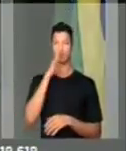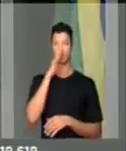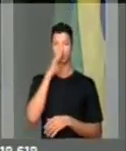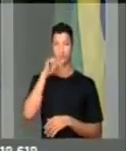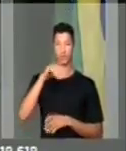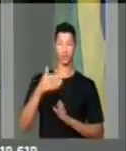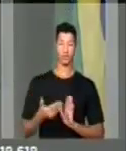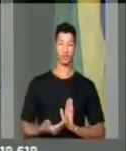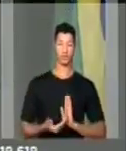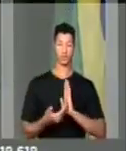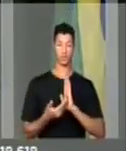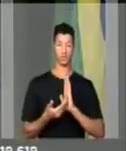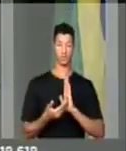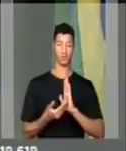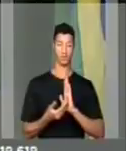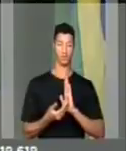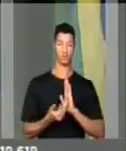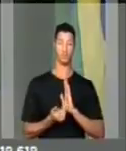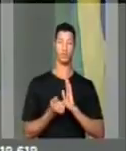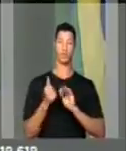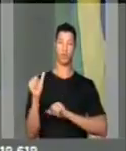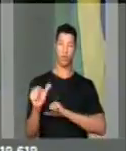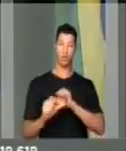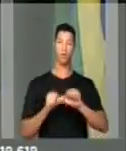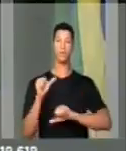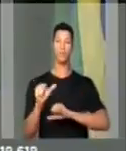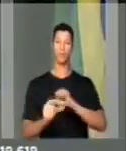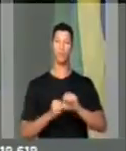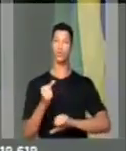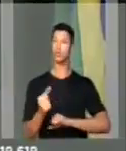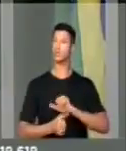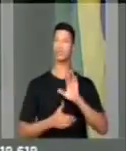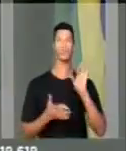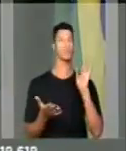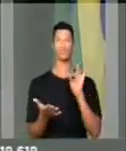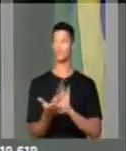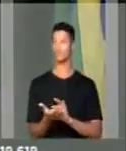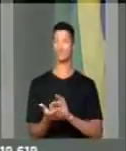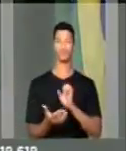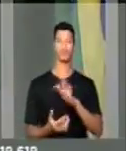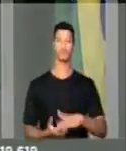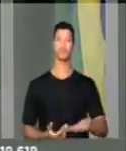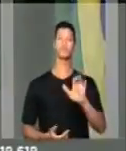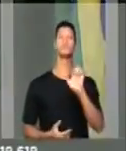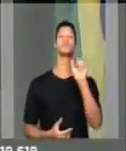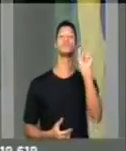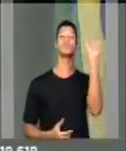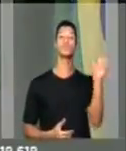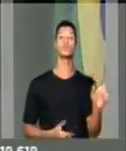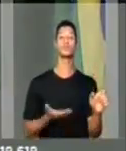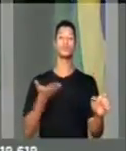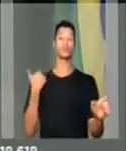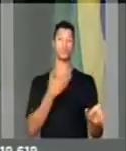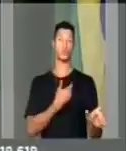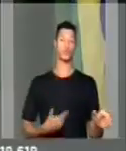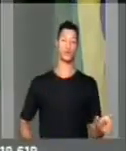assistindo aqui nessa casa uma mudança radical de quem era governo.